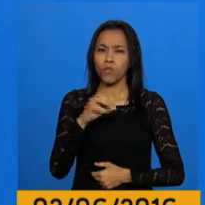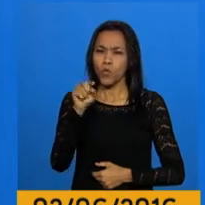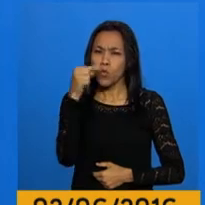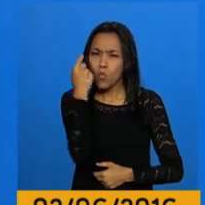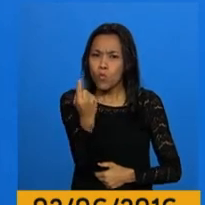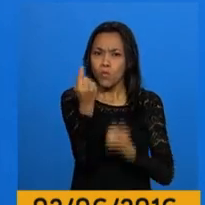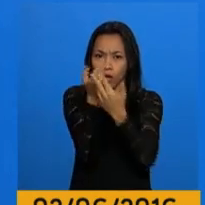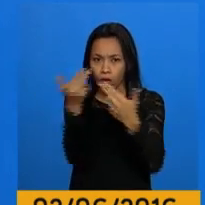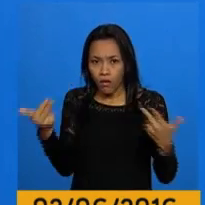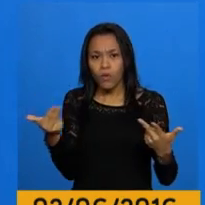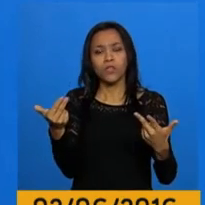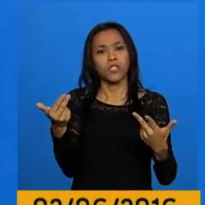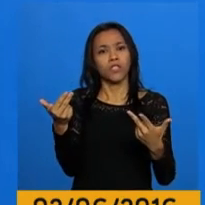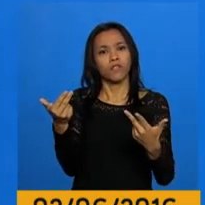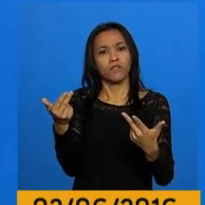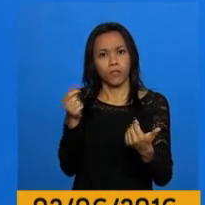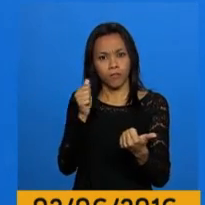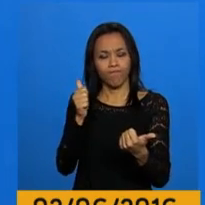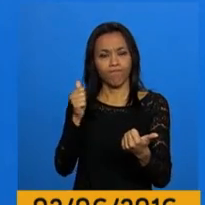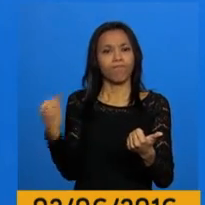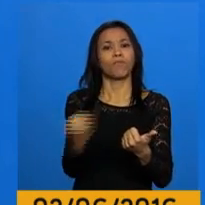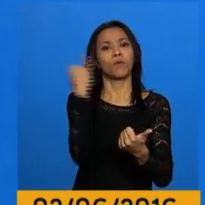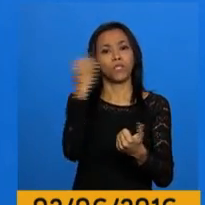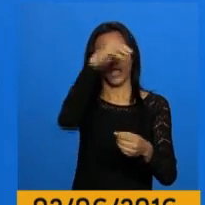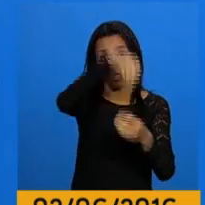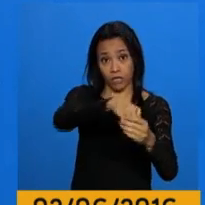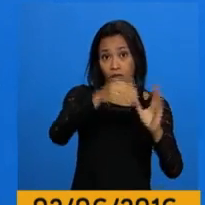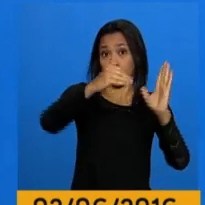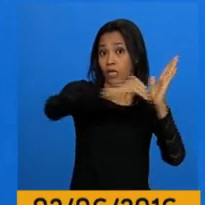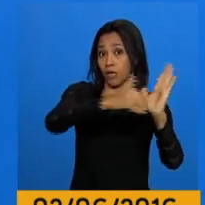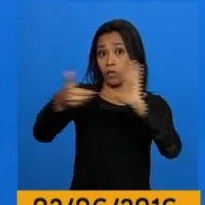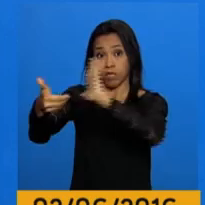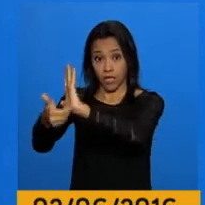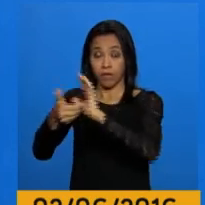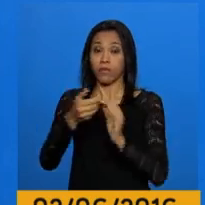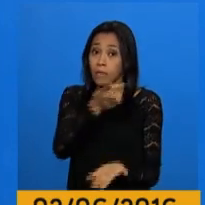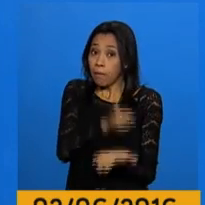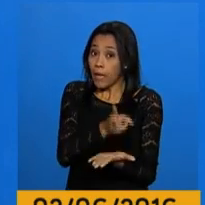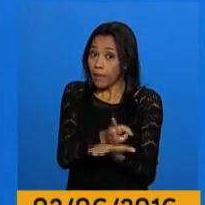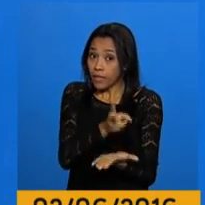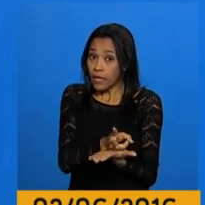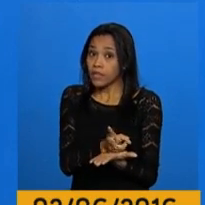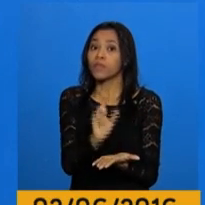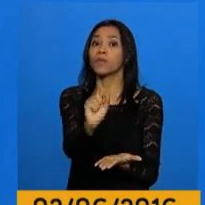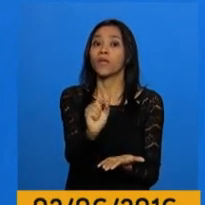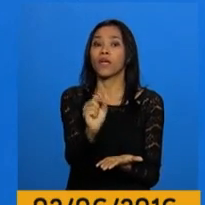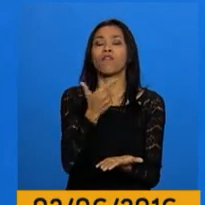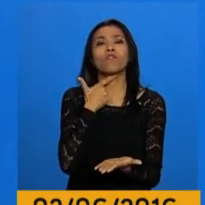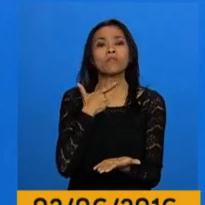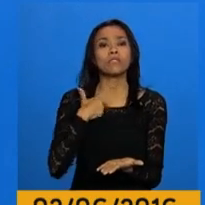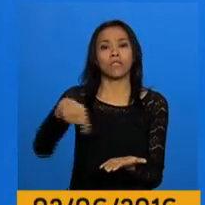votação na Câmara e no Senado até agora e que ele permanece imutável, que é a vontade do